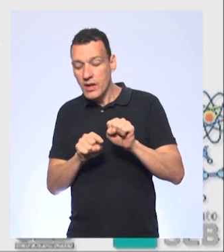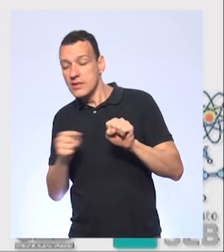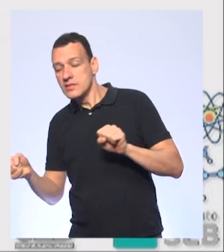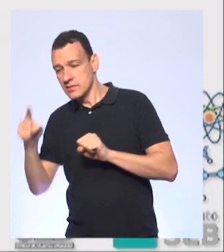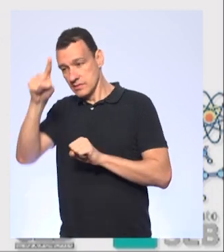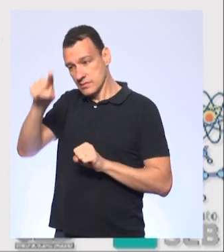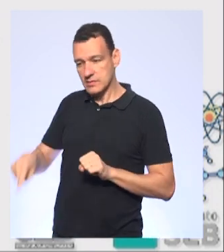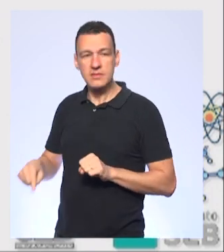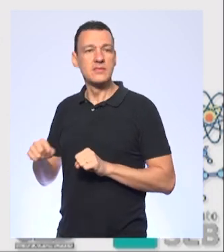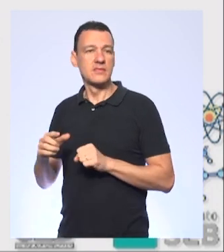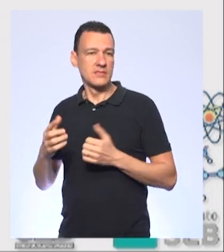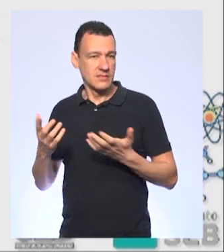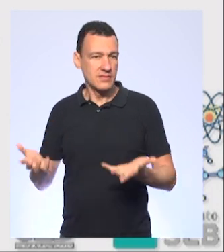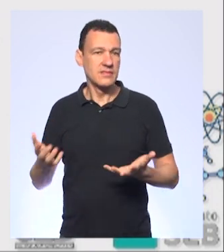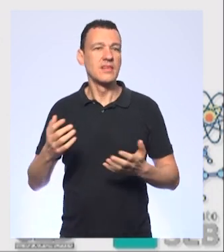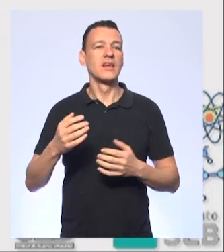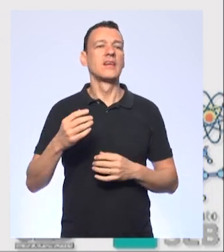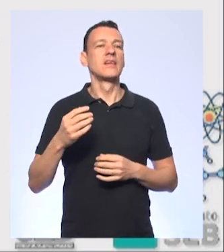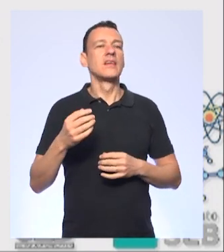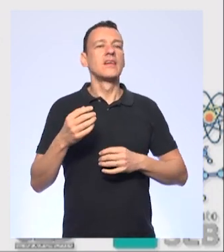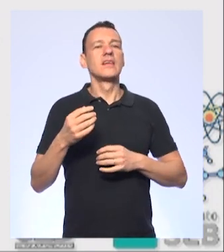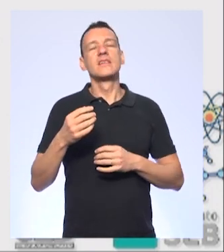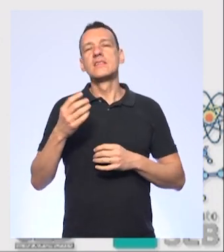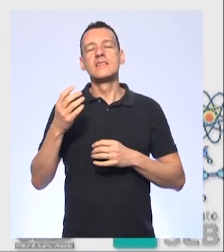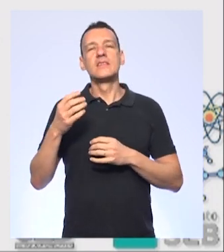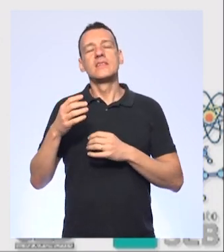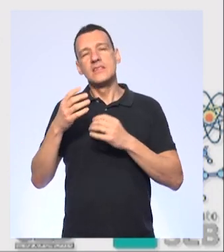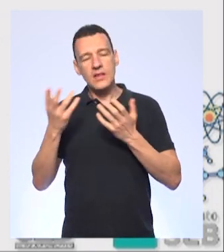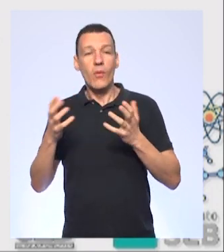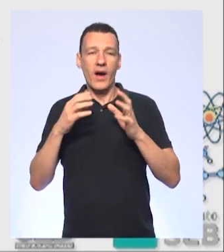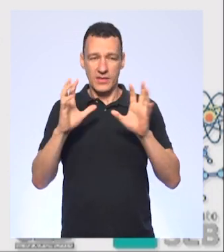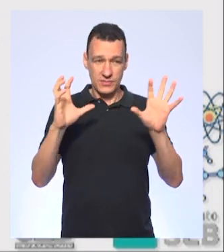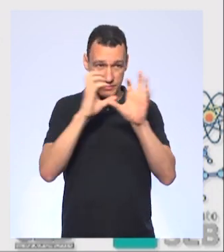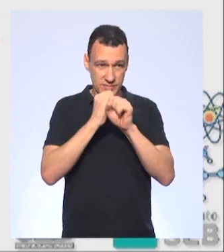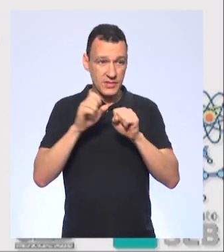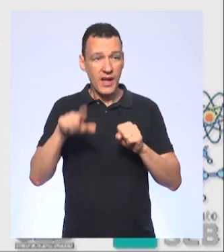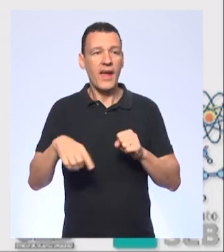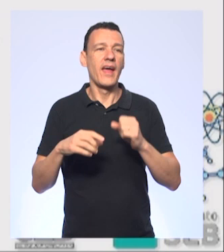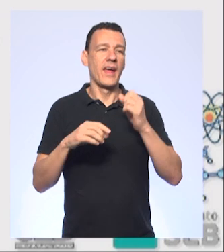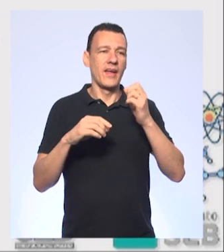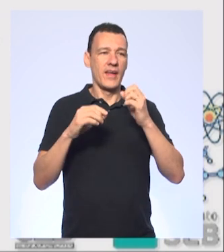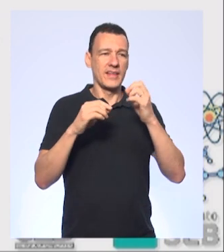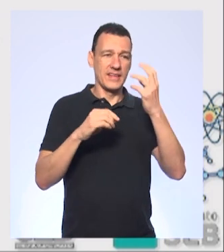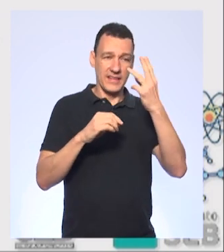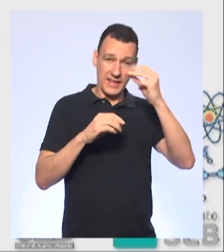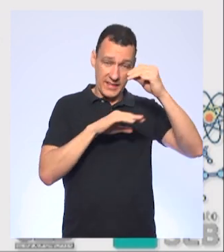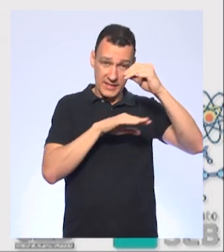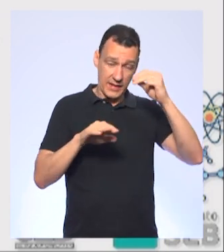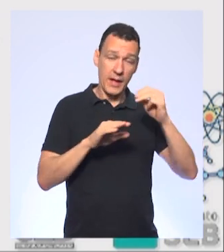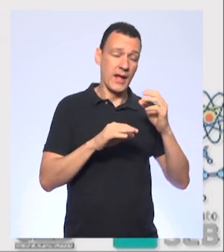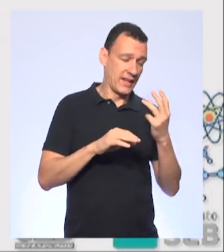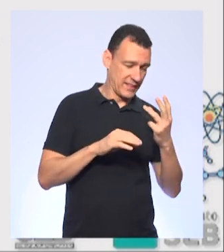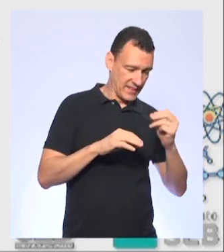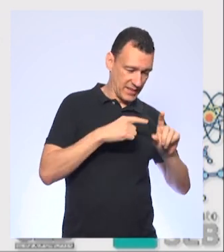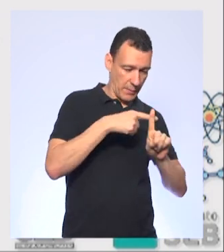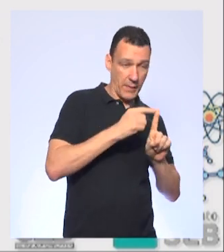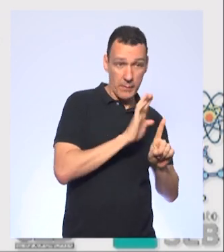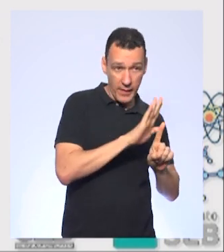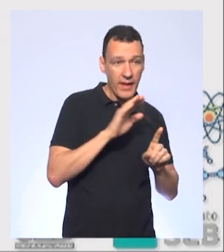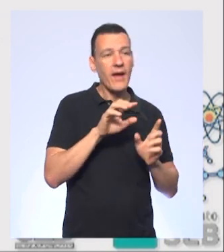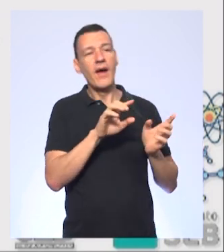assim, 30 sobre 30 mais B é igual a 20 por 44. Multiplica em cruz,